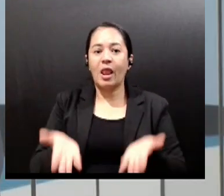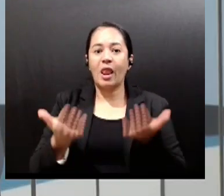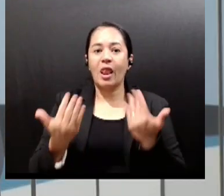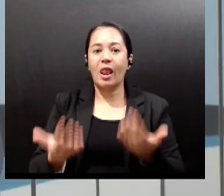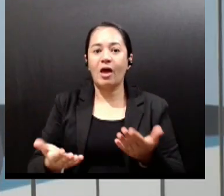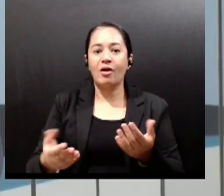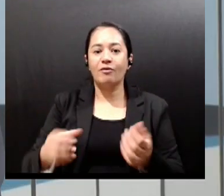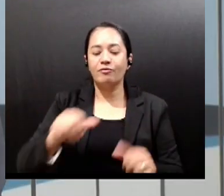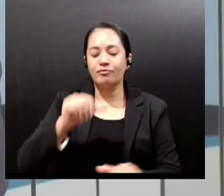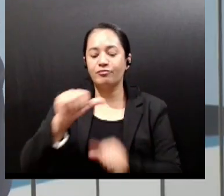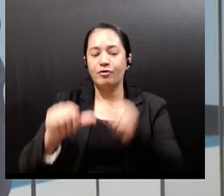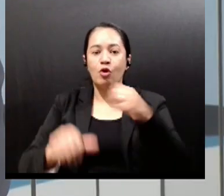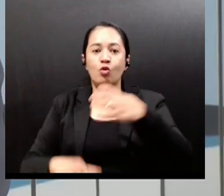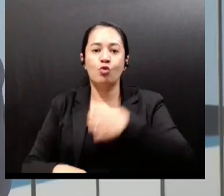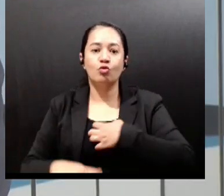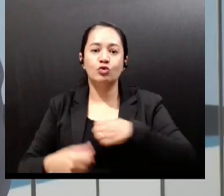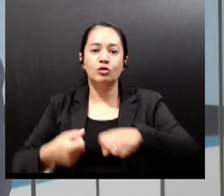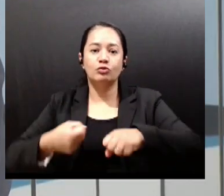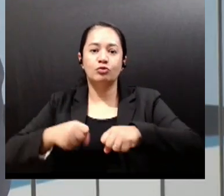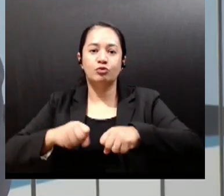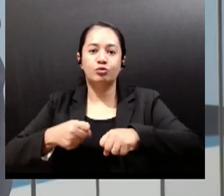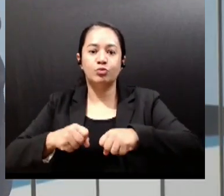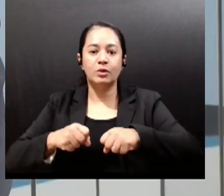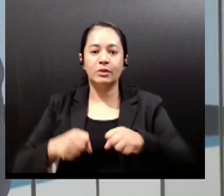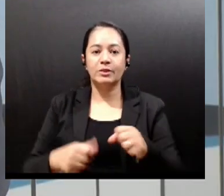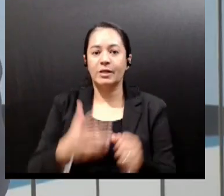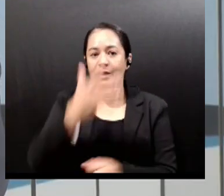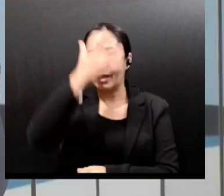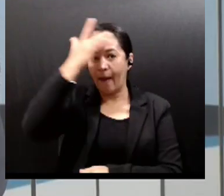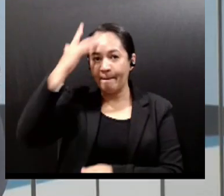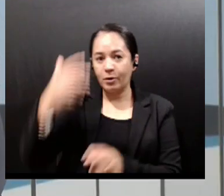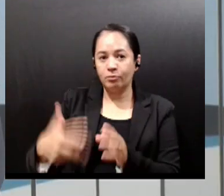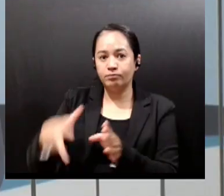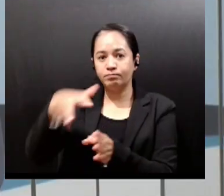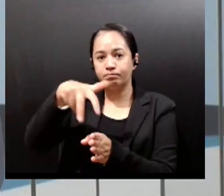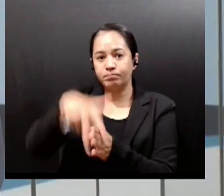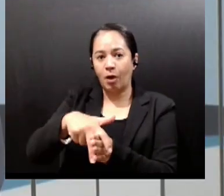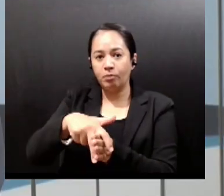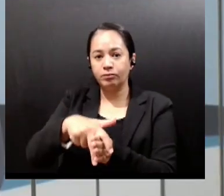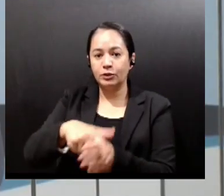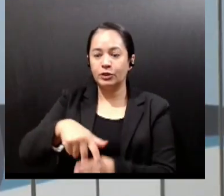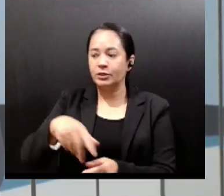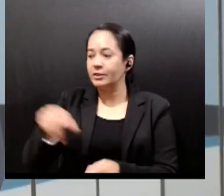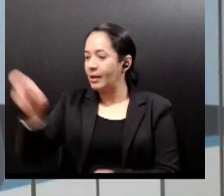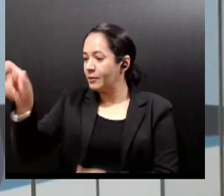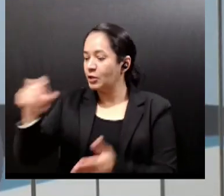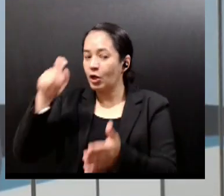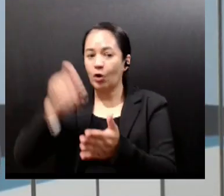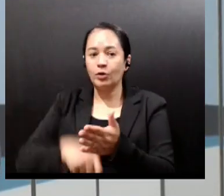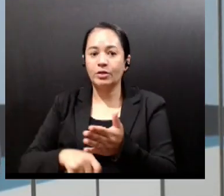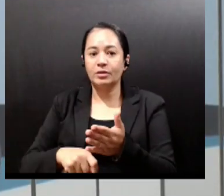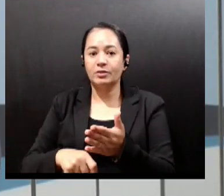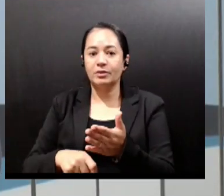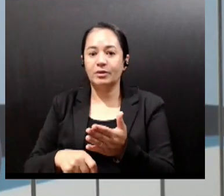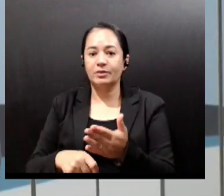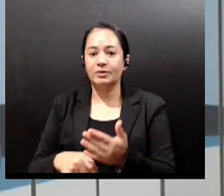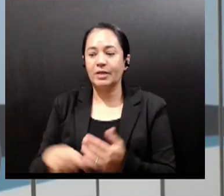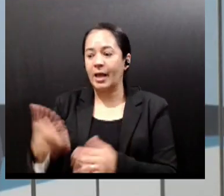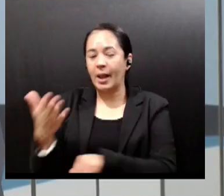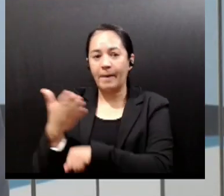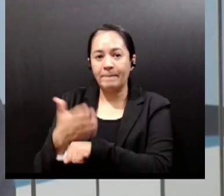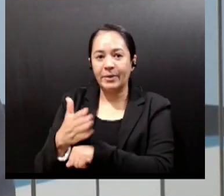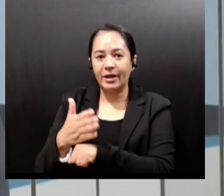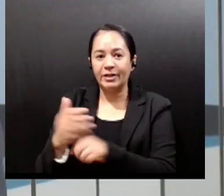de pilotagem e a pessoa que contratou o serviço não necessariamente tem uma prática em andar com a